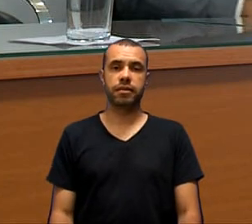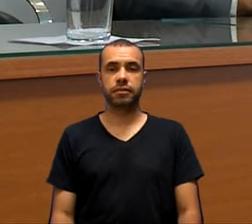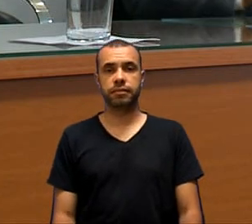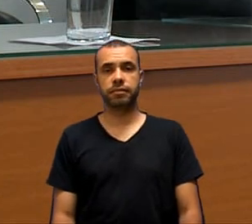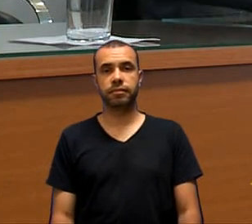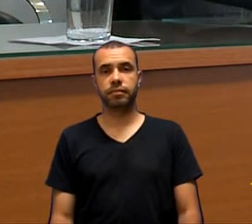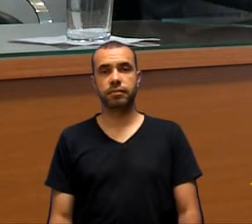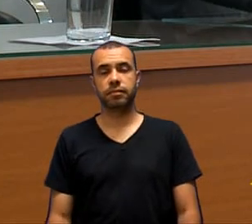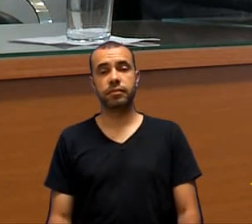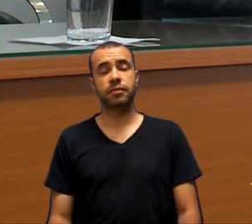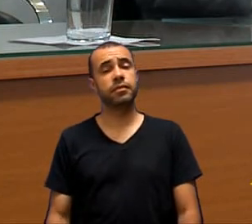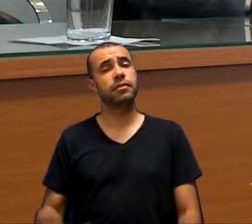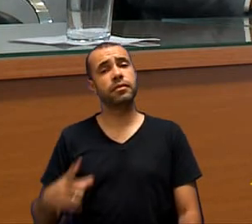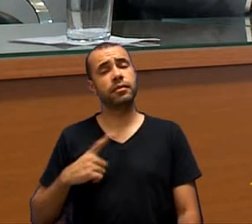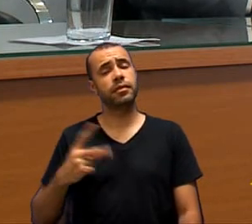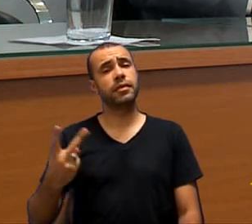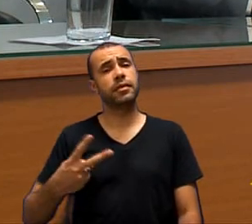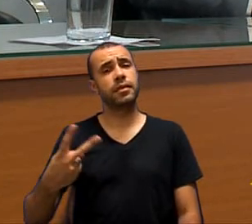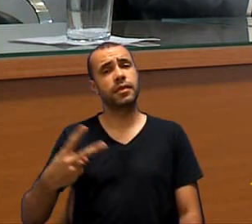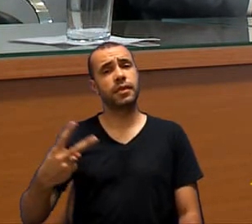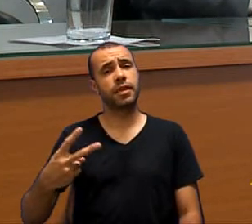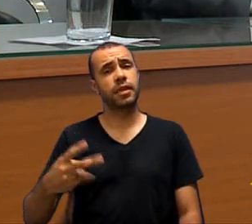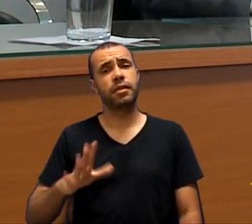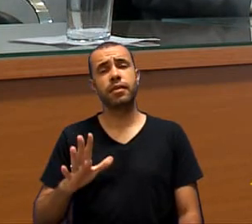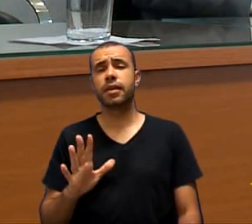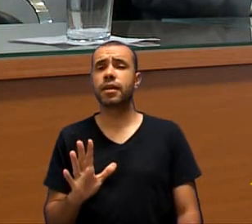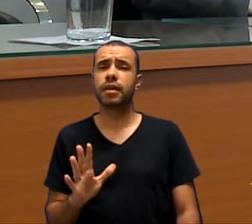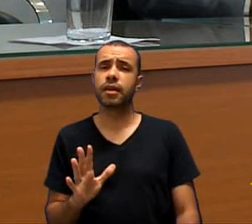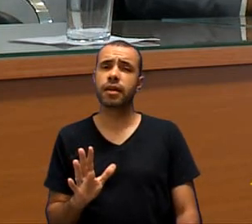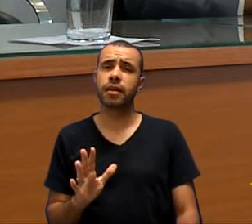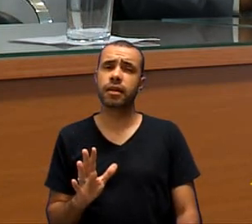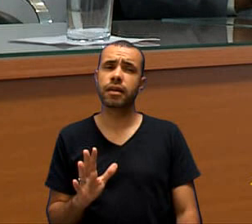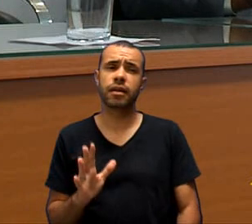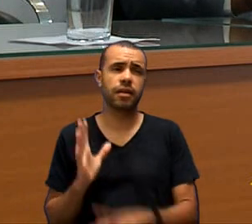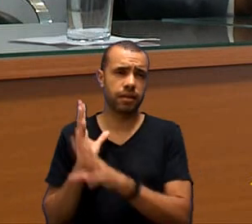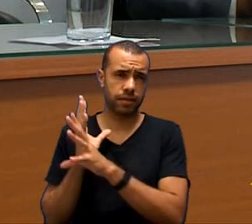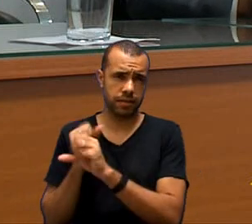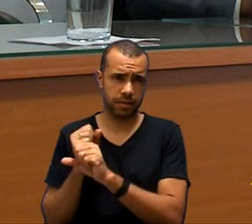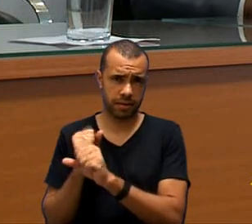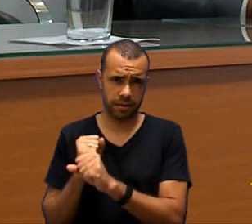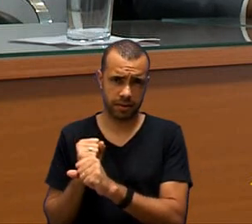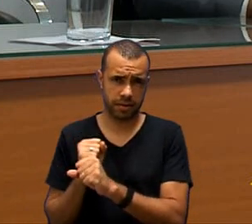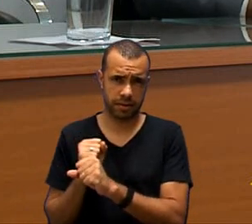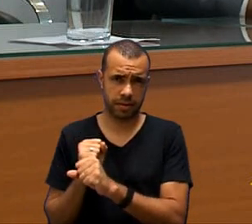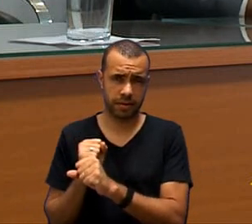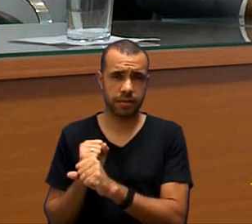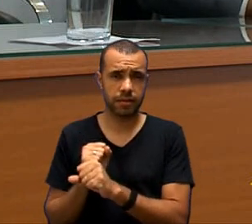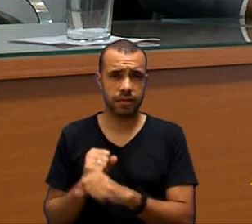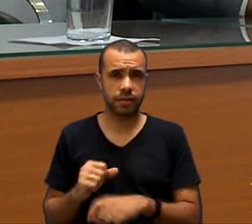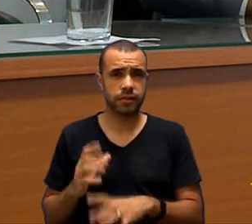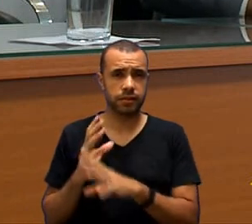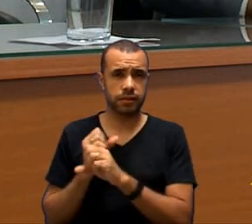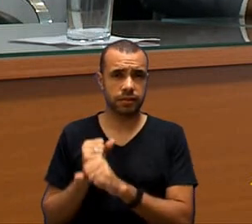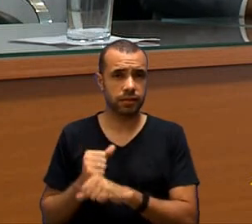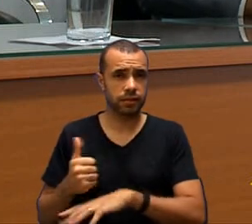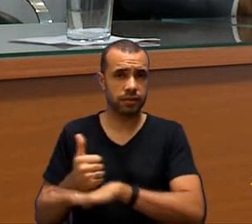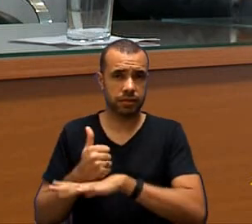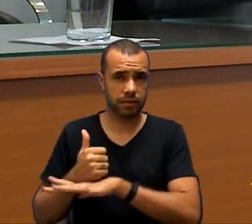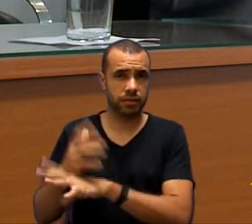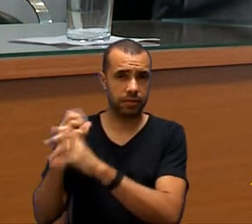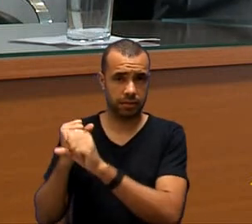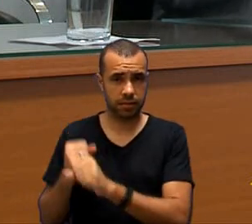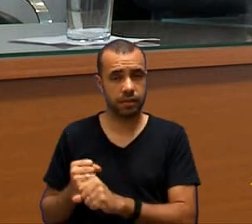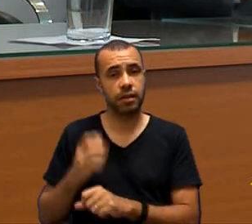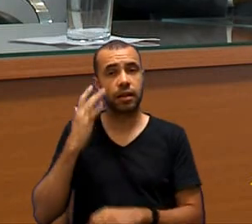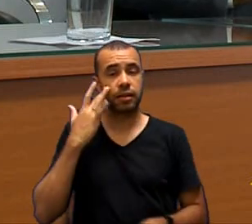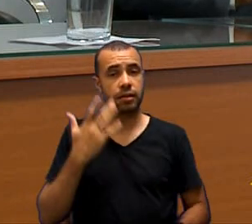Não, tem a segunda parte, só que as contas da Fazenda, que as contas internas da Secretaria da Fazenda, não é a macro,